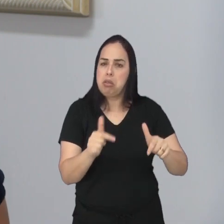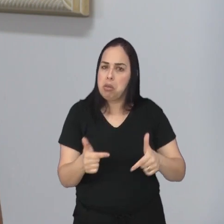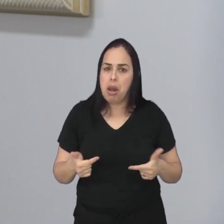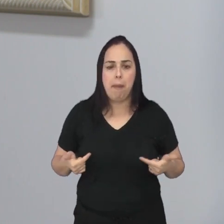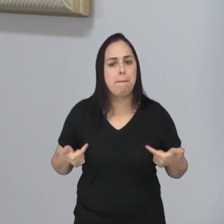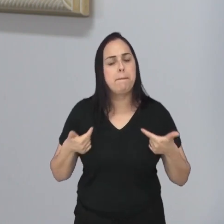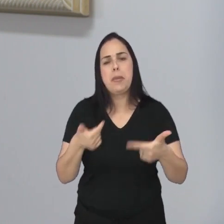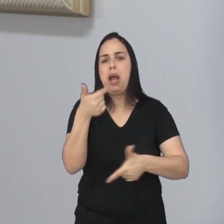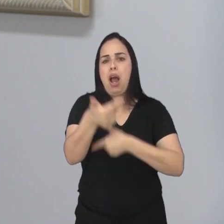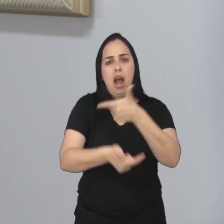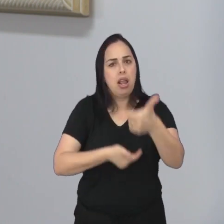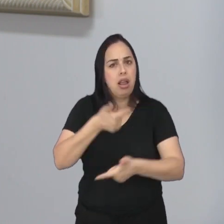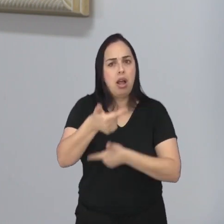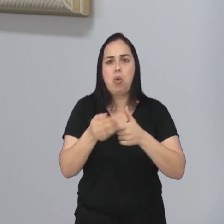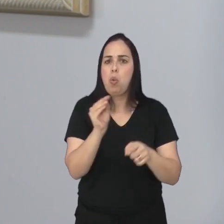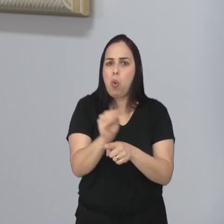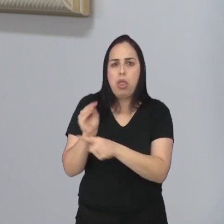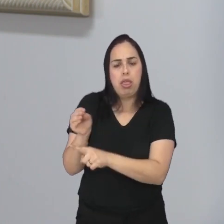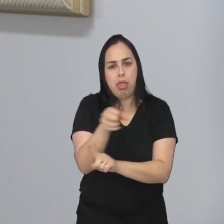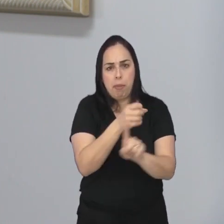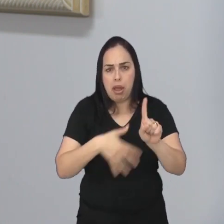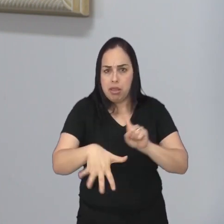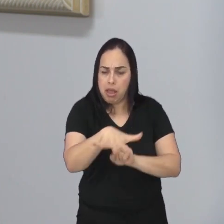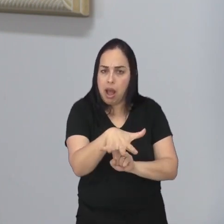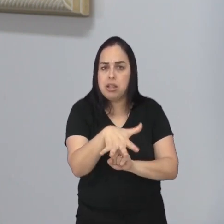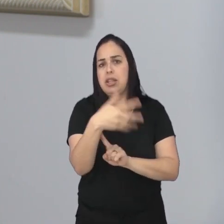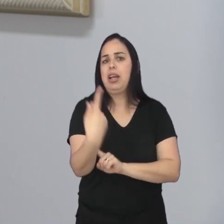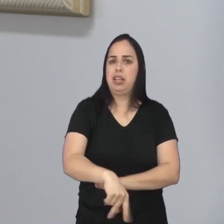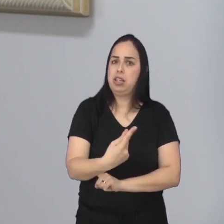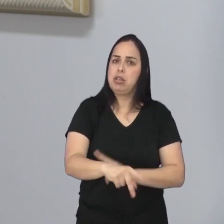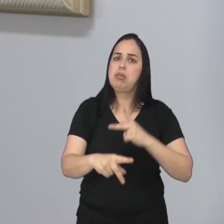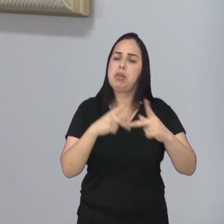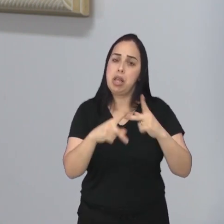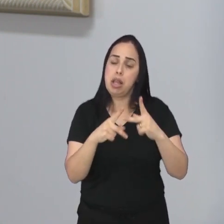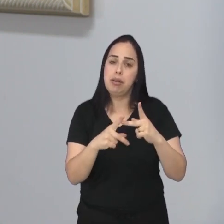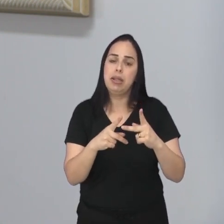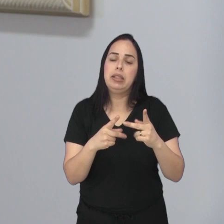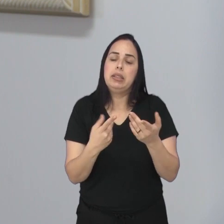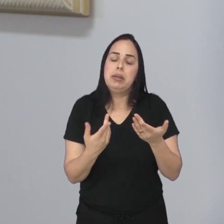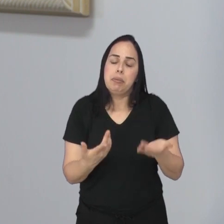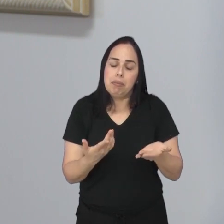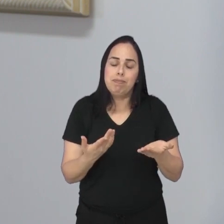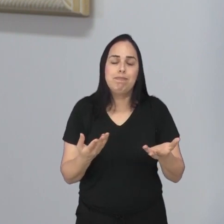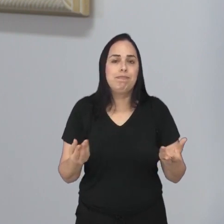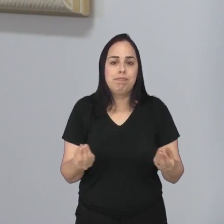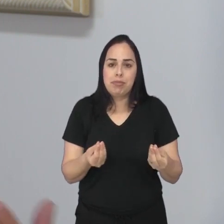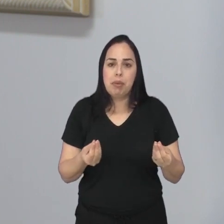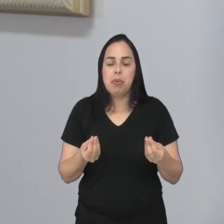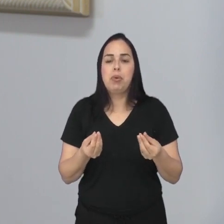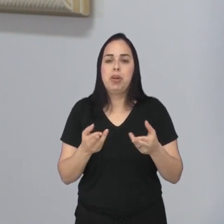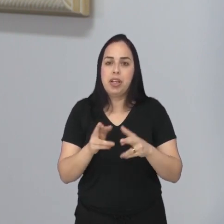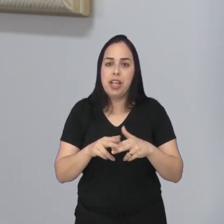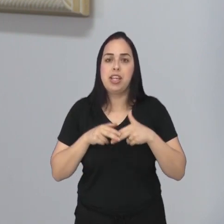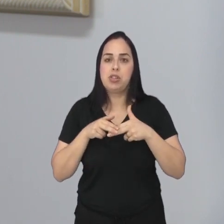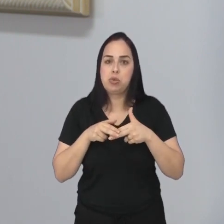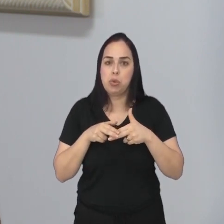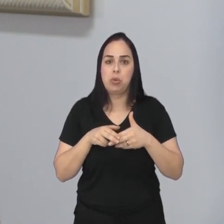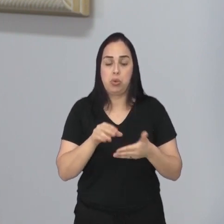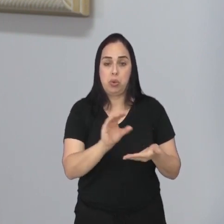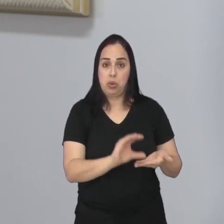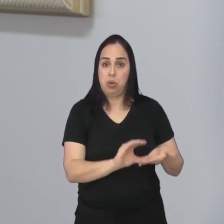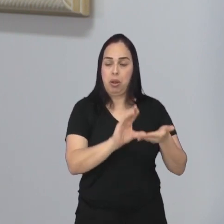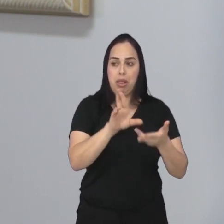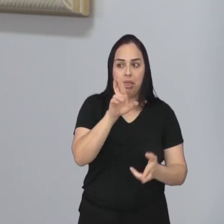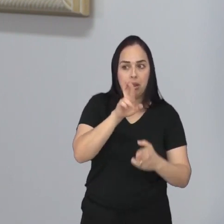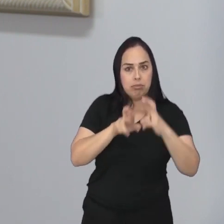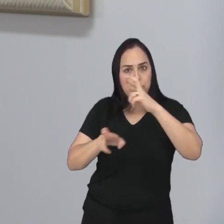muito atuante, né, nas questões ambientais na nossa cidade e por essa fiscalização